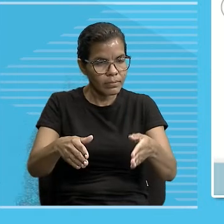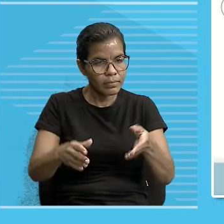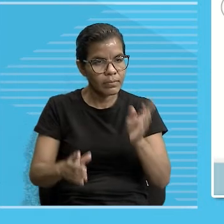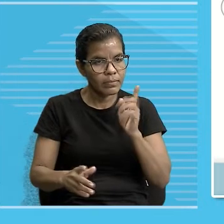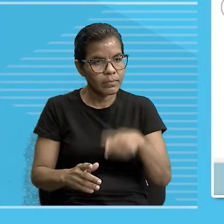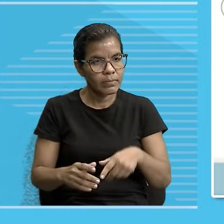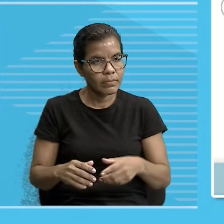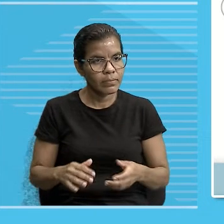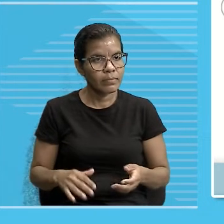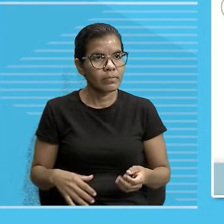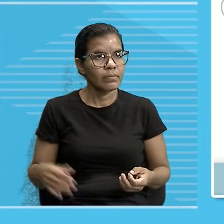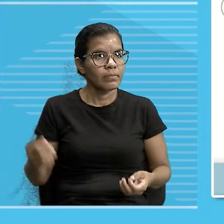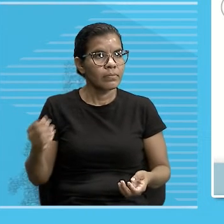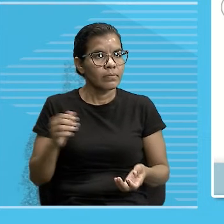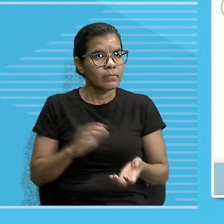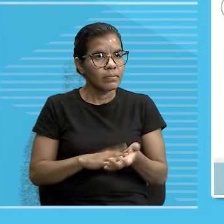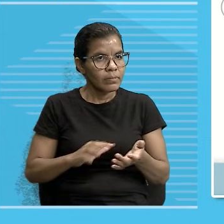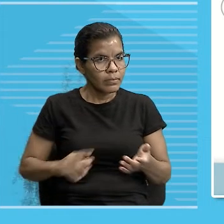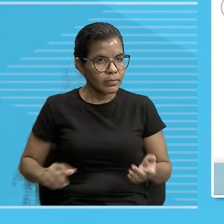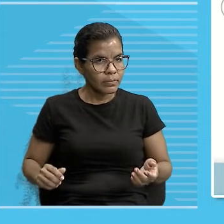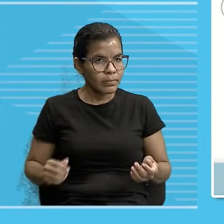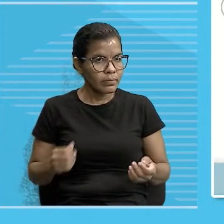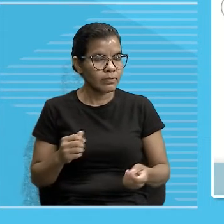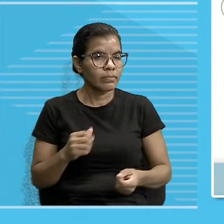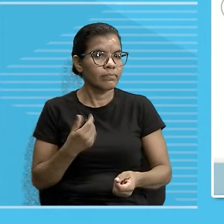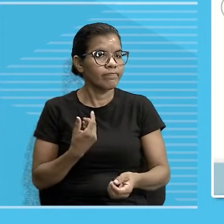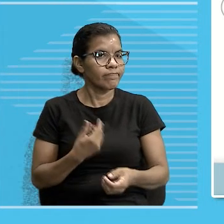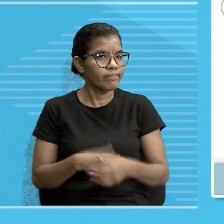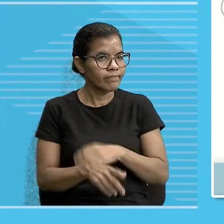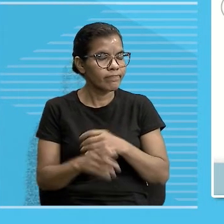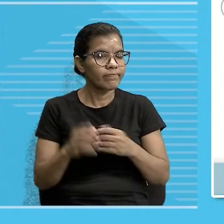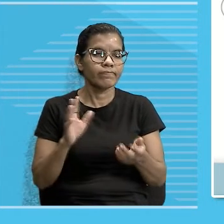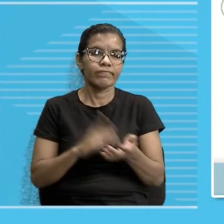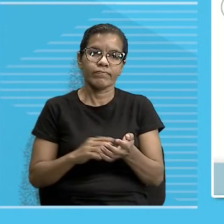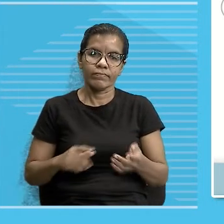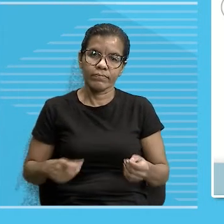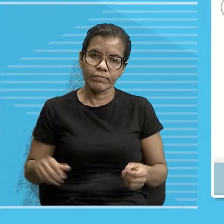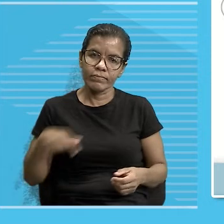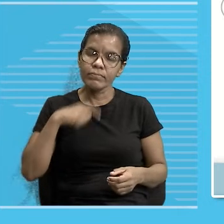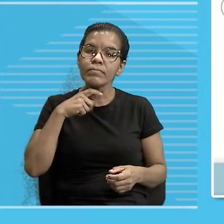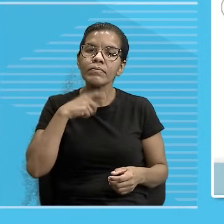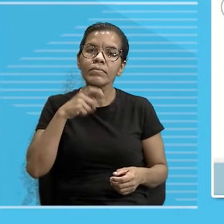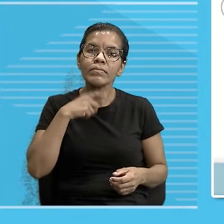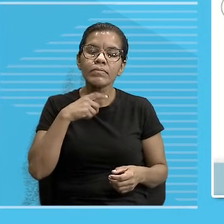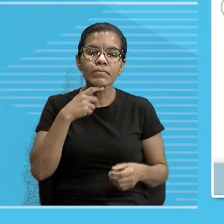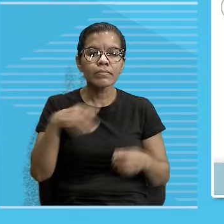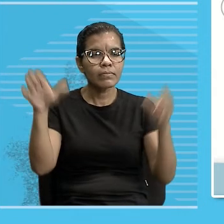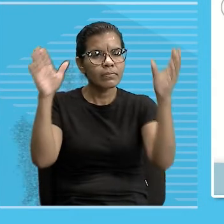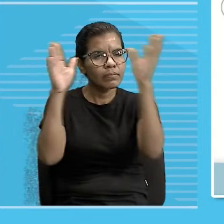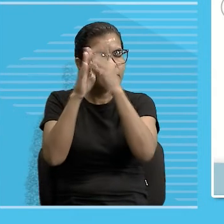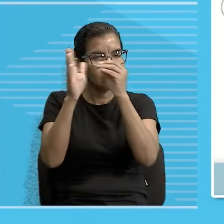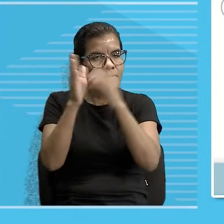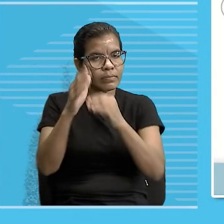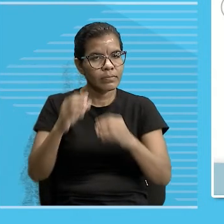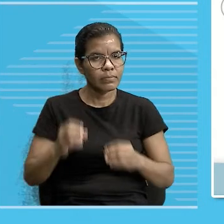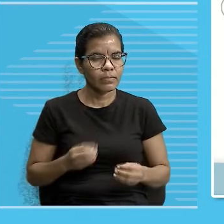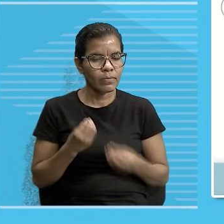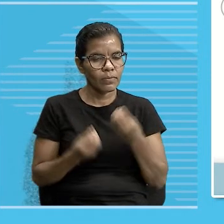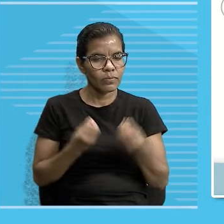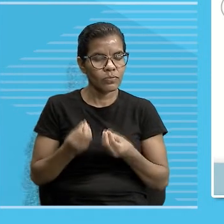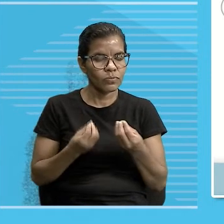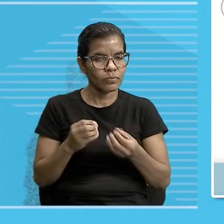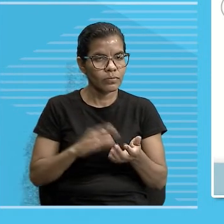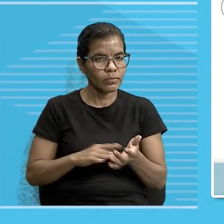questões, tá bom? Então, questões, se você está com dúvida no conteúdo e quer ver como as questões